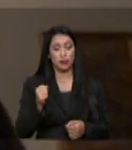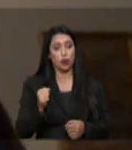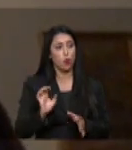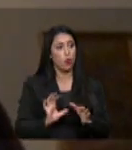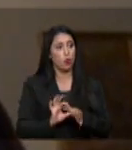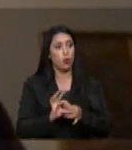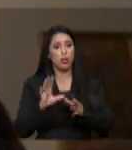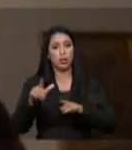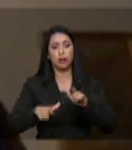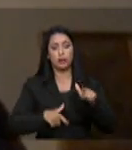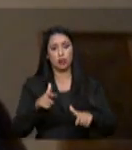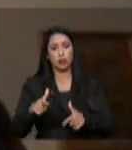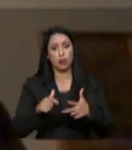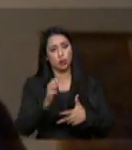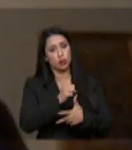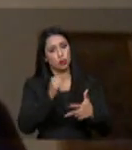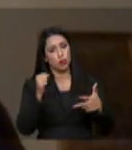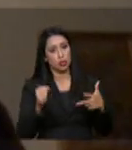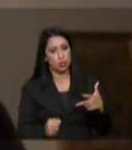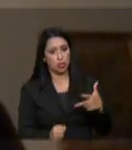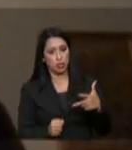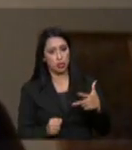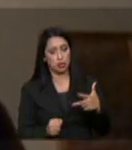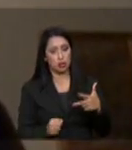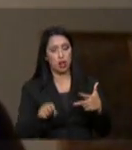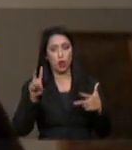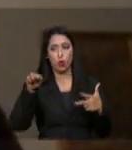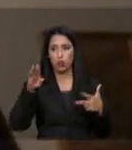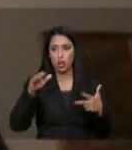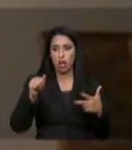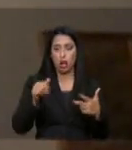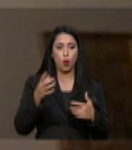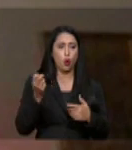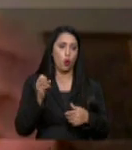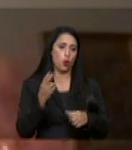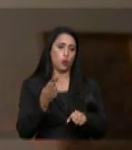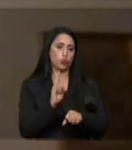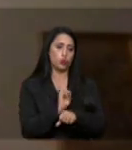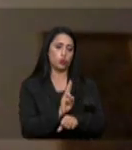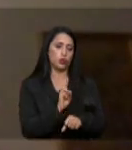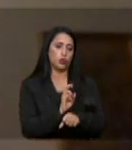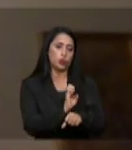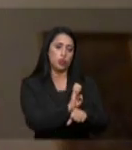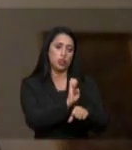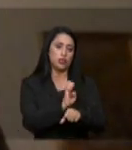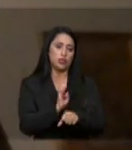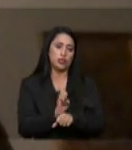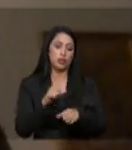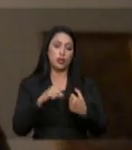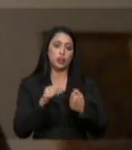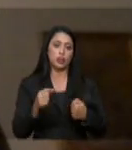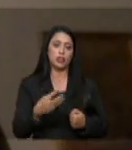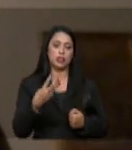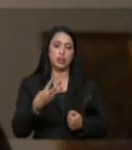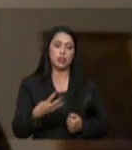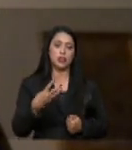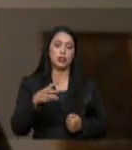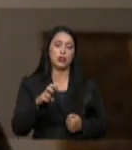poder qualquer diz poder da União ou dos Estados já o artigo 305